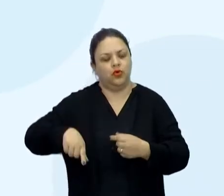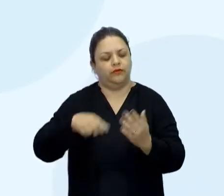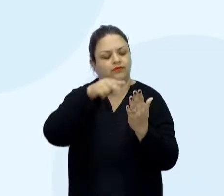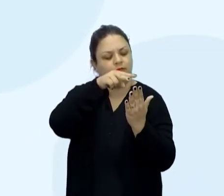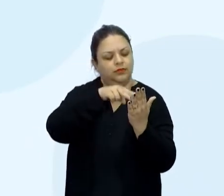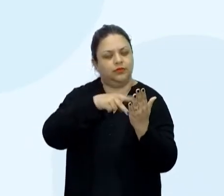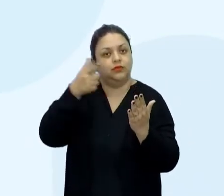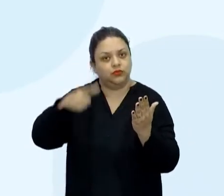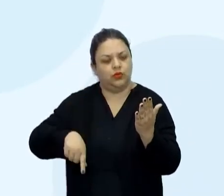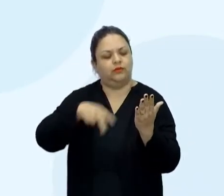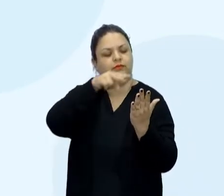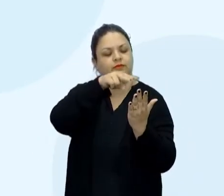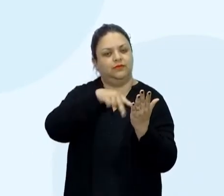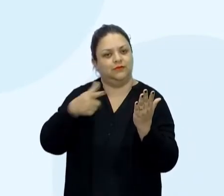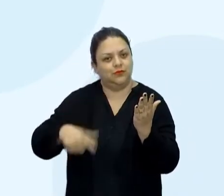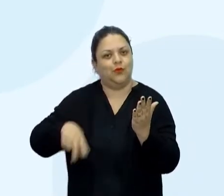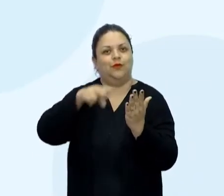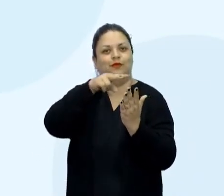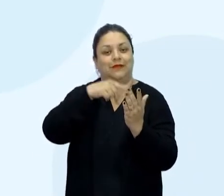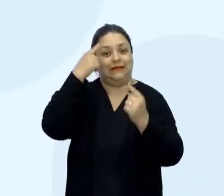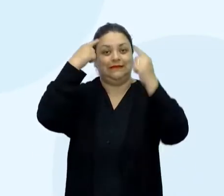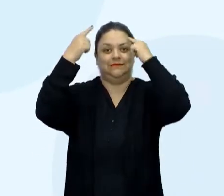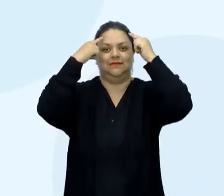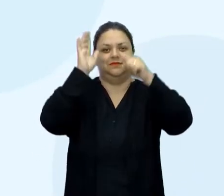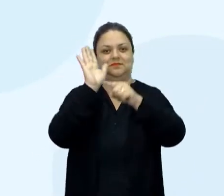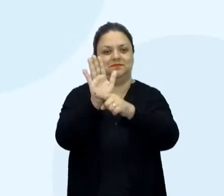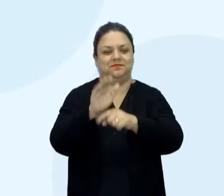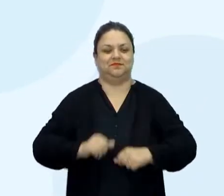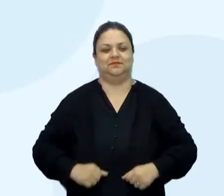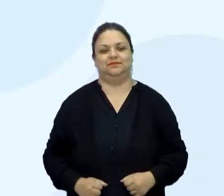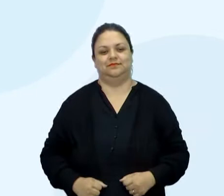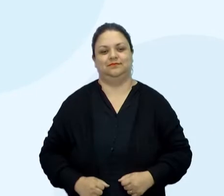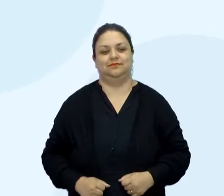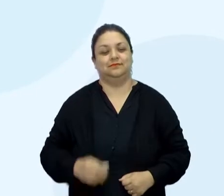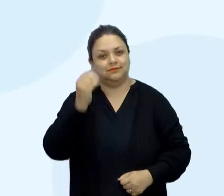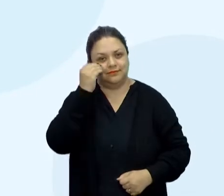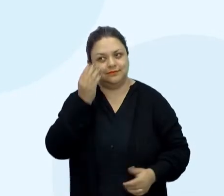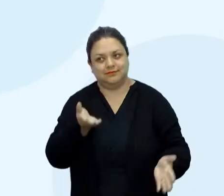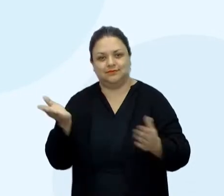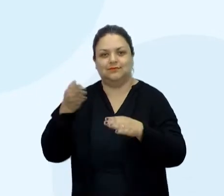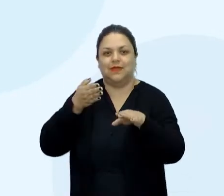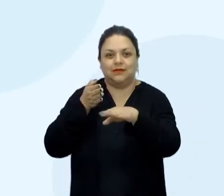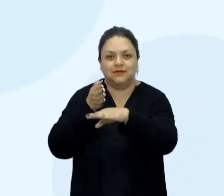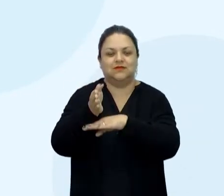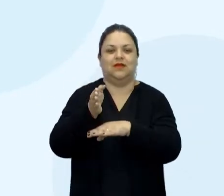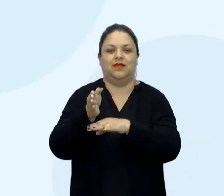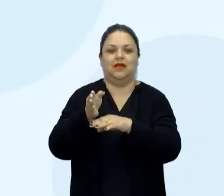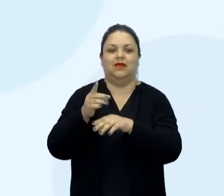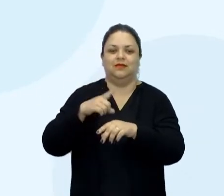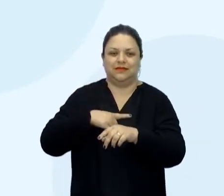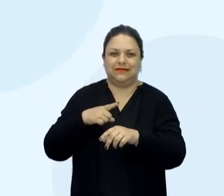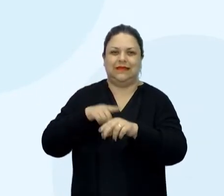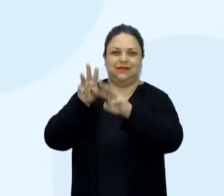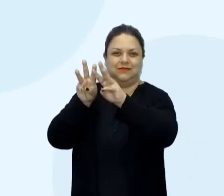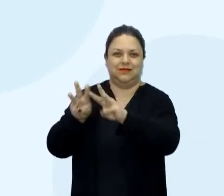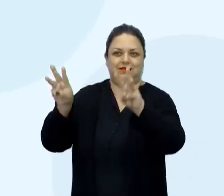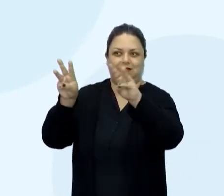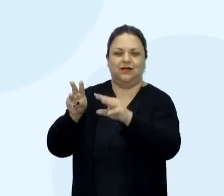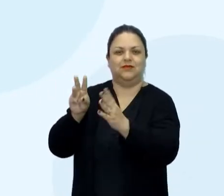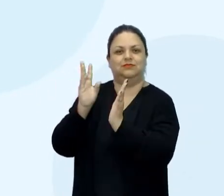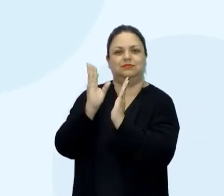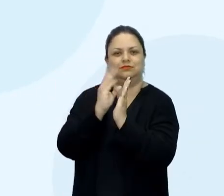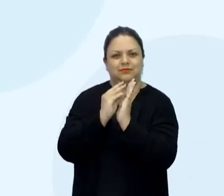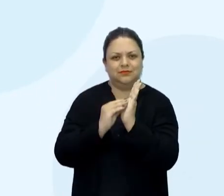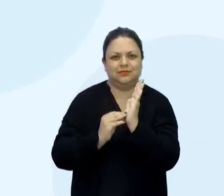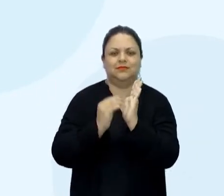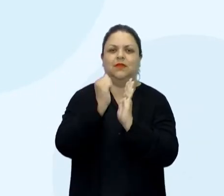vão acontecendo as aulas, tá? Acesse e realize as tarefas, então já está disponível para vocês as tarefas deste